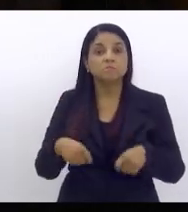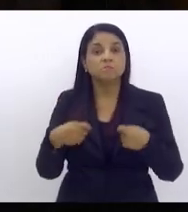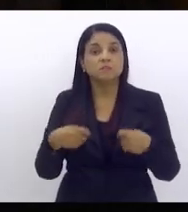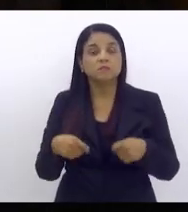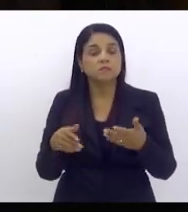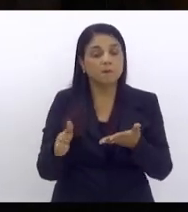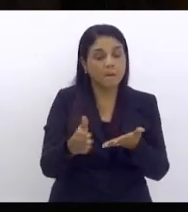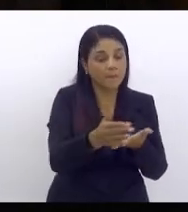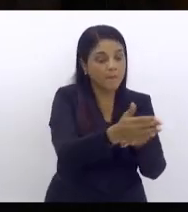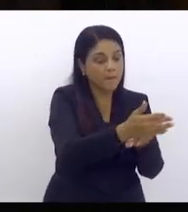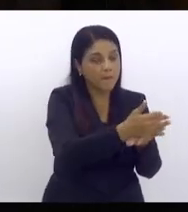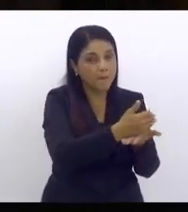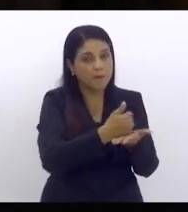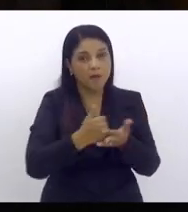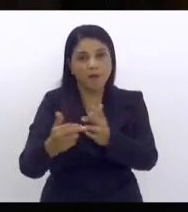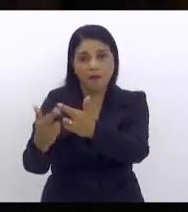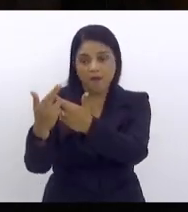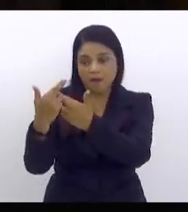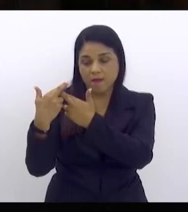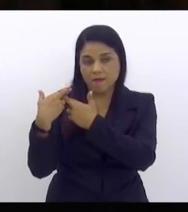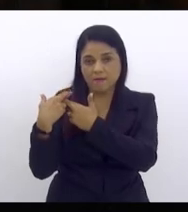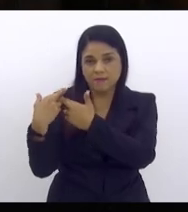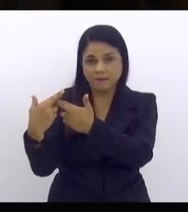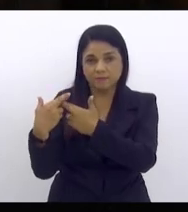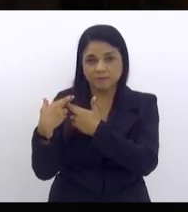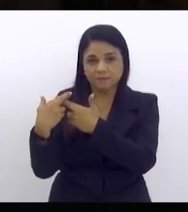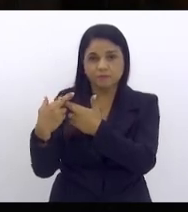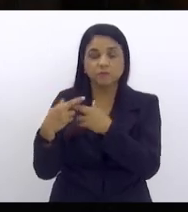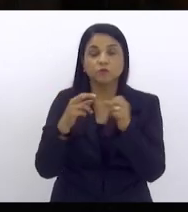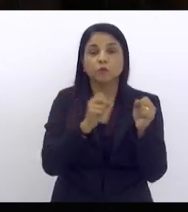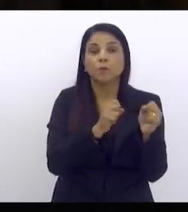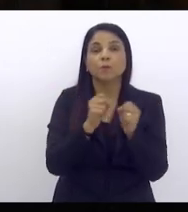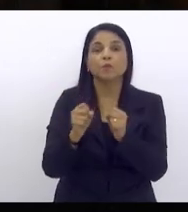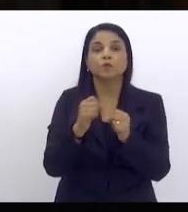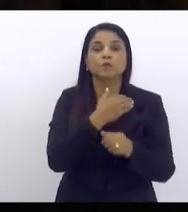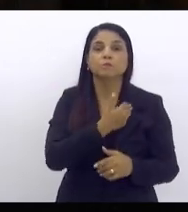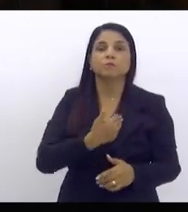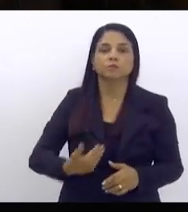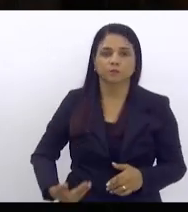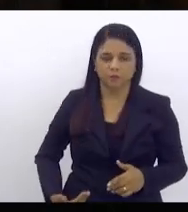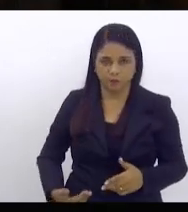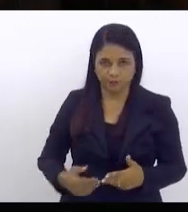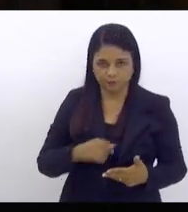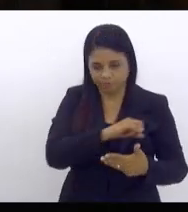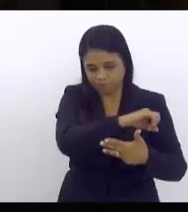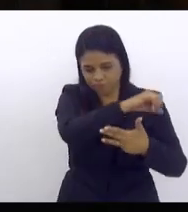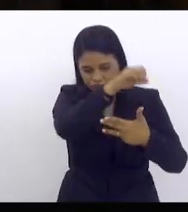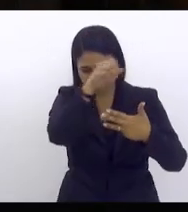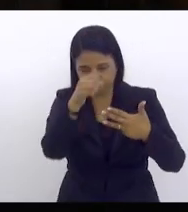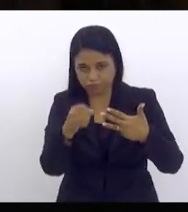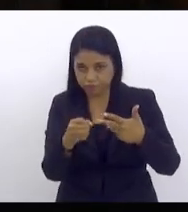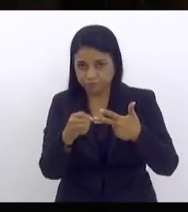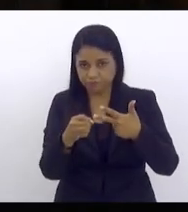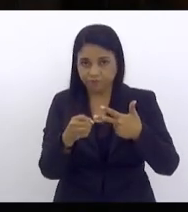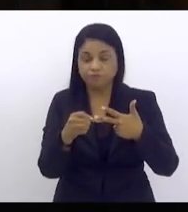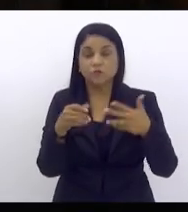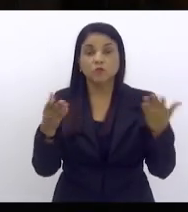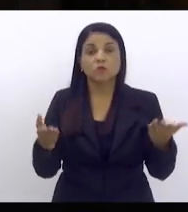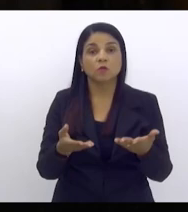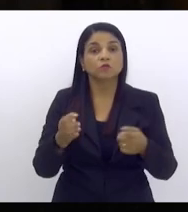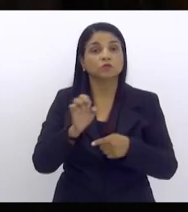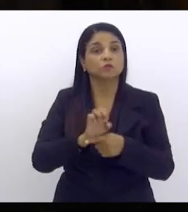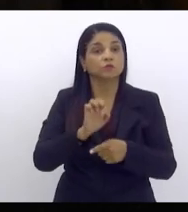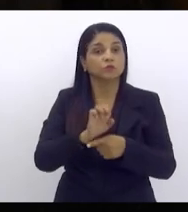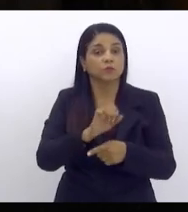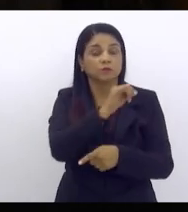construídos com a responsabilização do poder público. Então, nesse sentido, hoje, no âmbito do Estado do Rio de Janeiro,